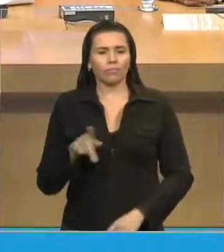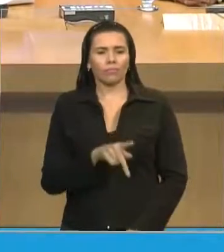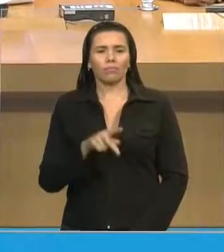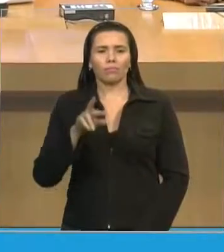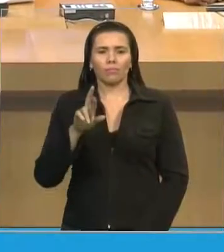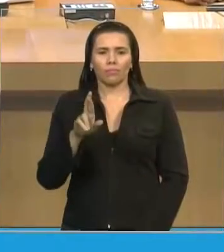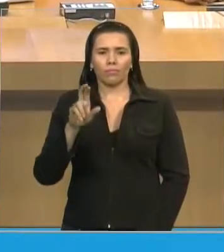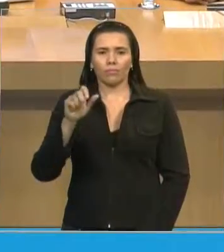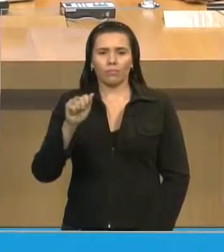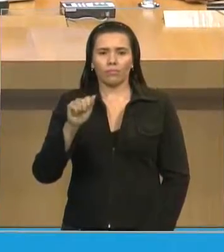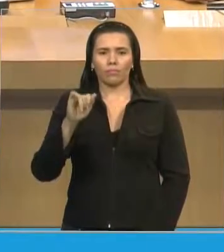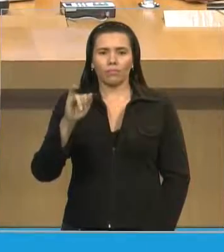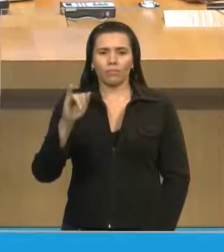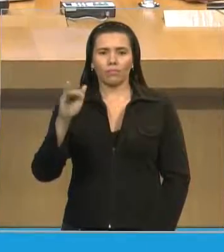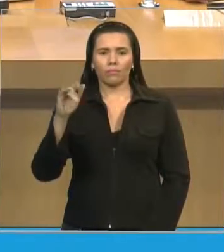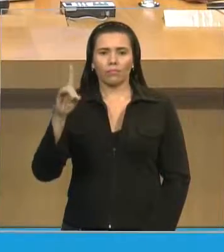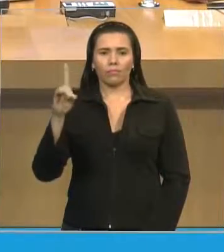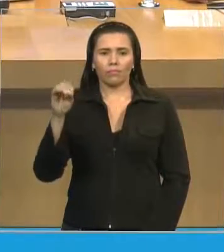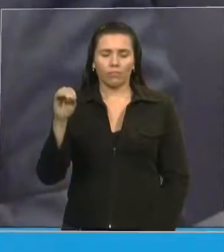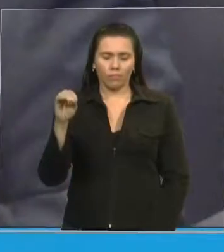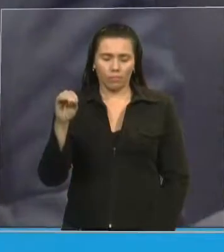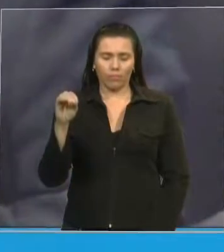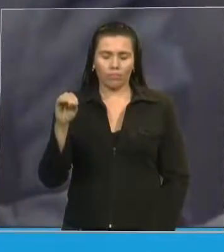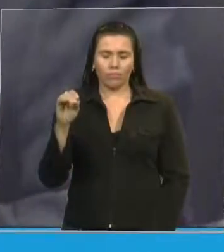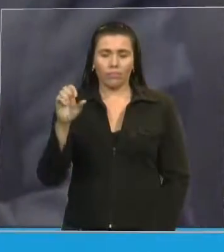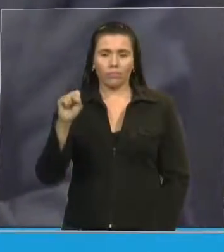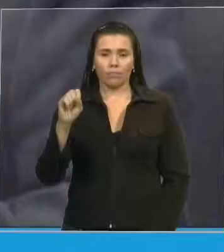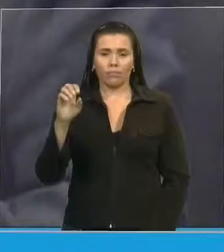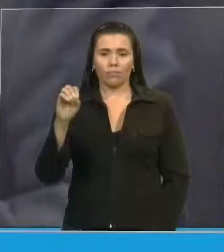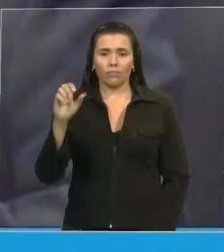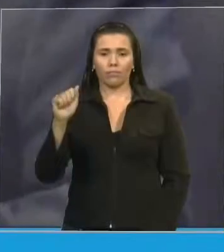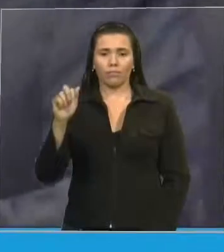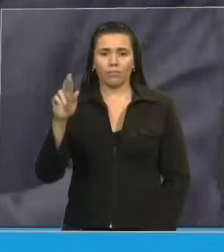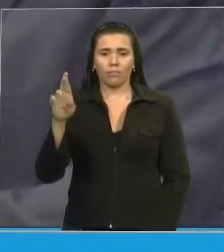Figueiredo e o deputado Edivaldo Holanda.